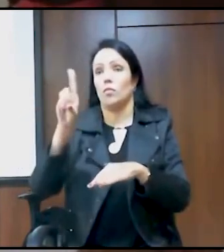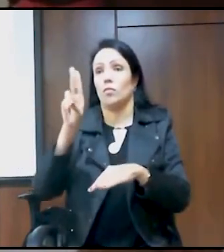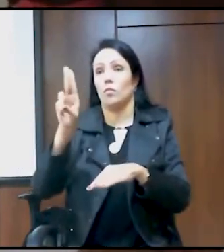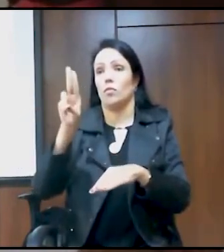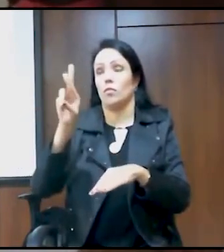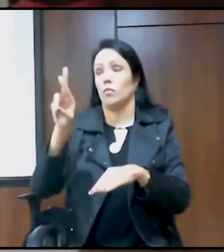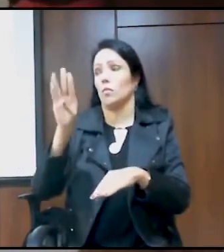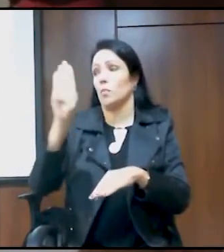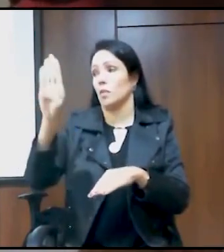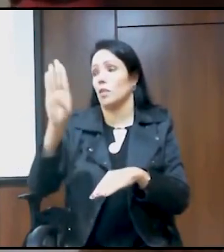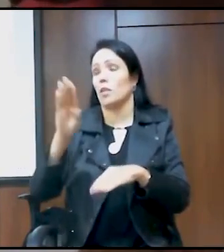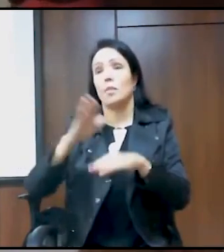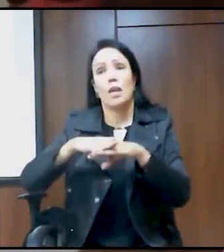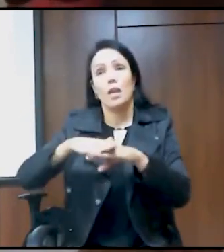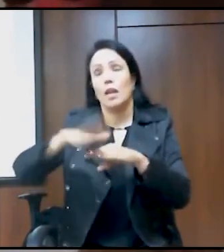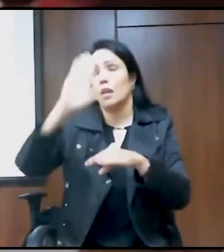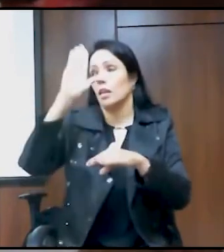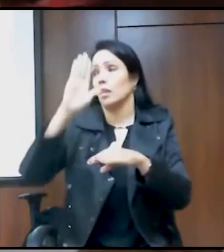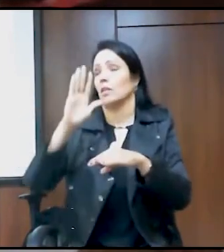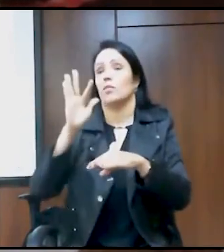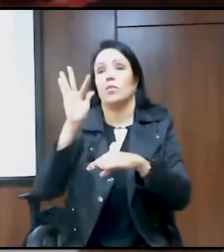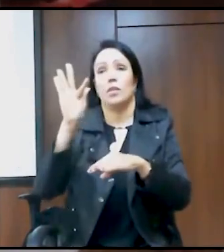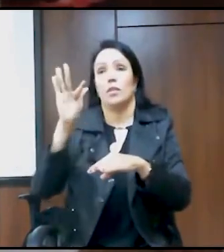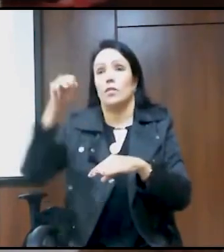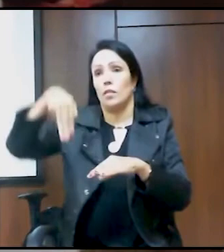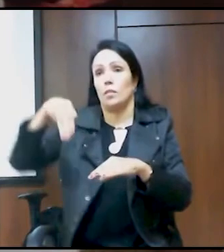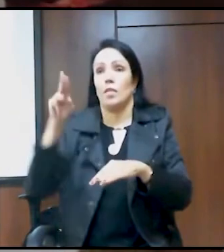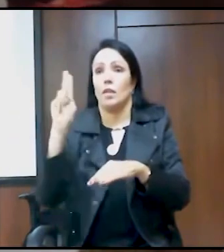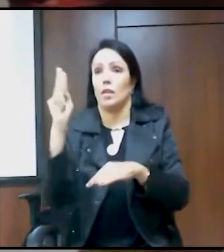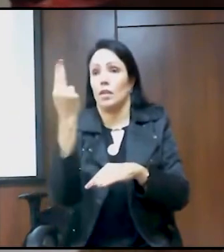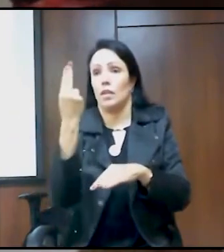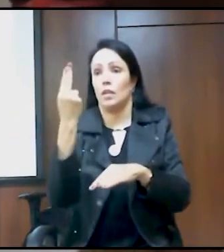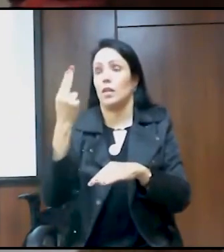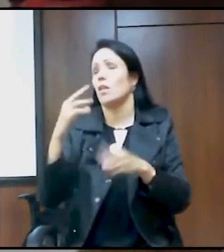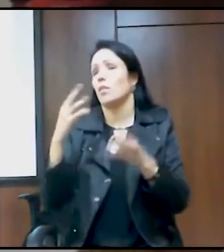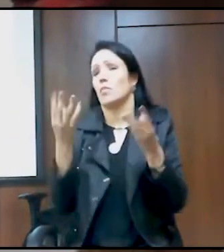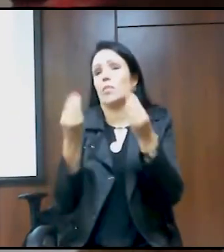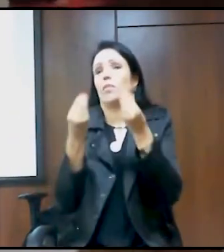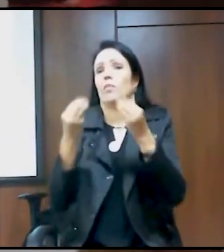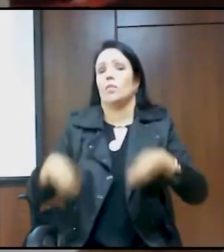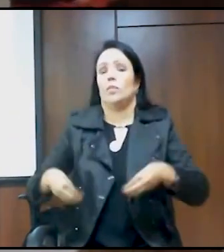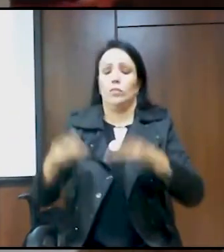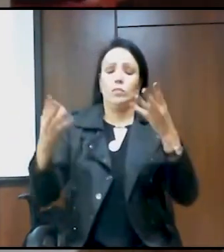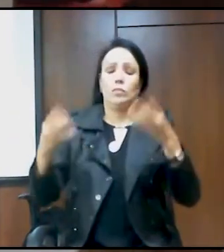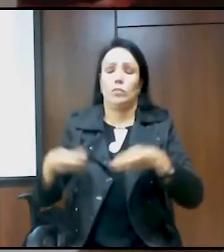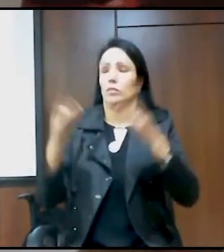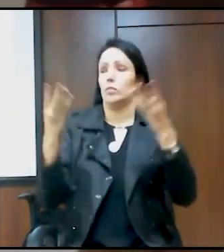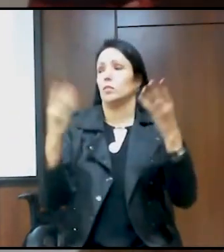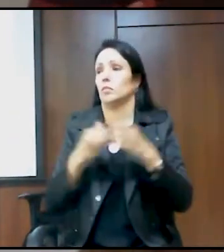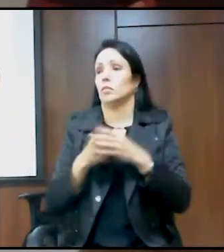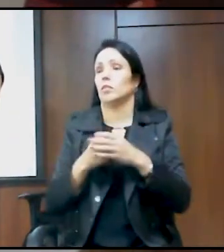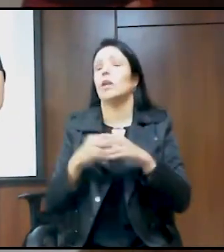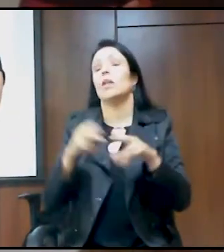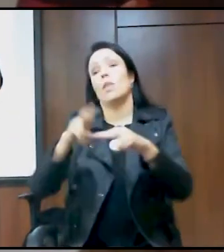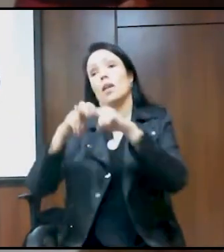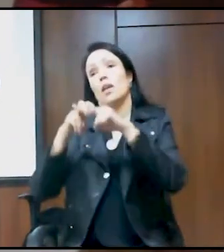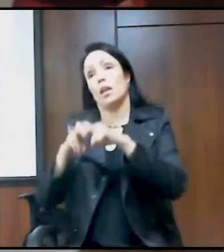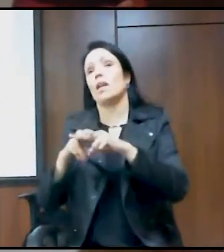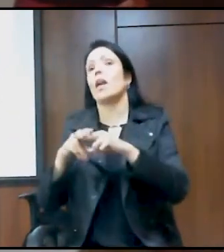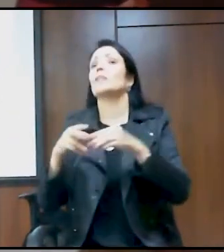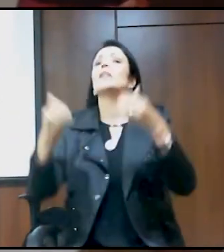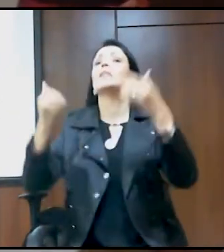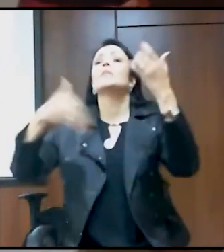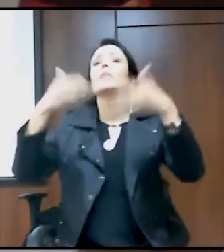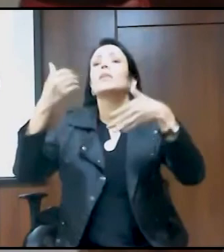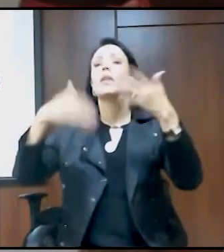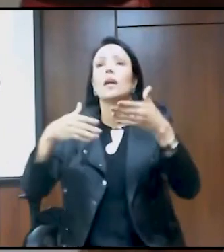do que todos os recursos do FMH. É muito dinheiro que está sendo gasto com isso, e por isso que eles estão justificando